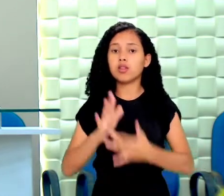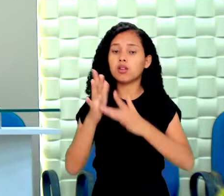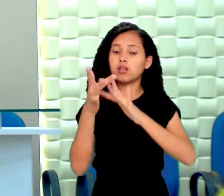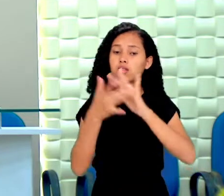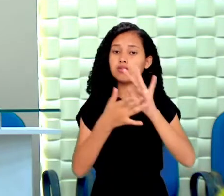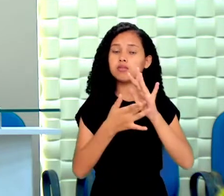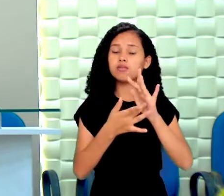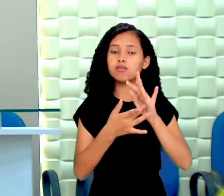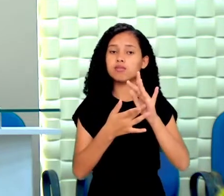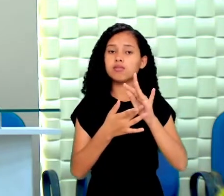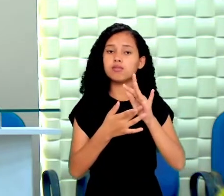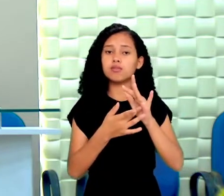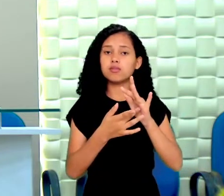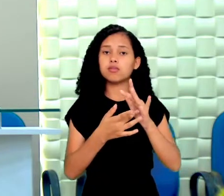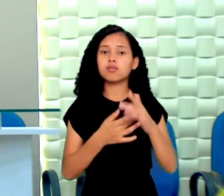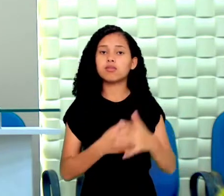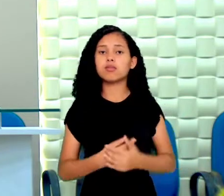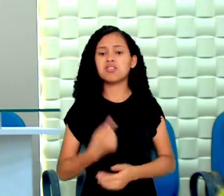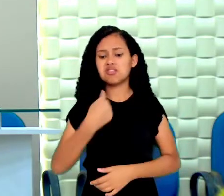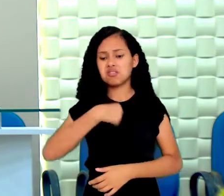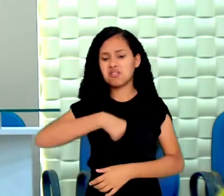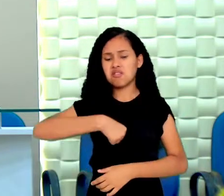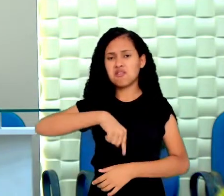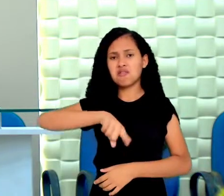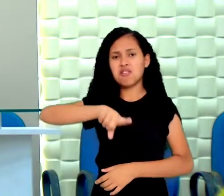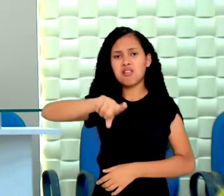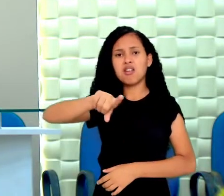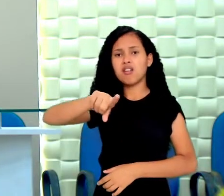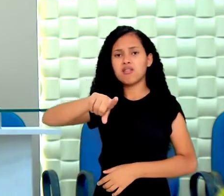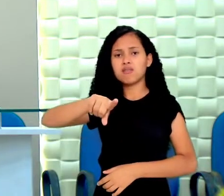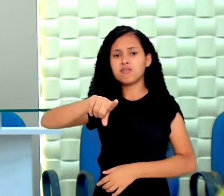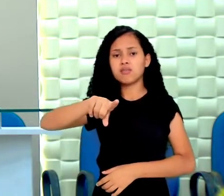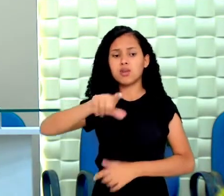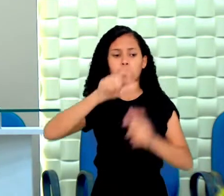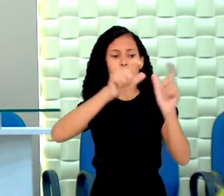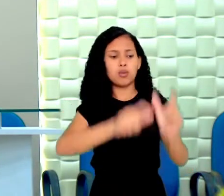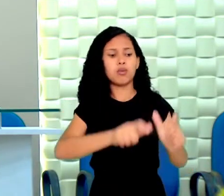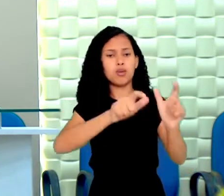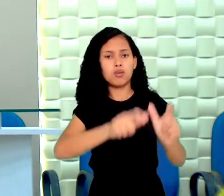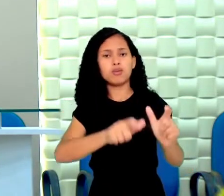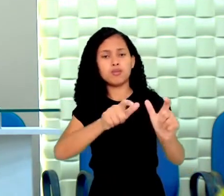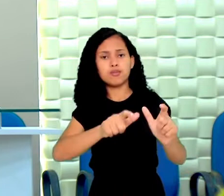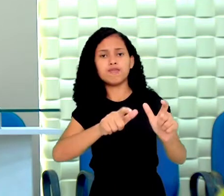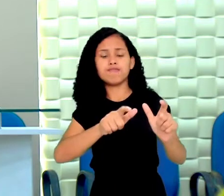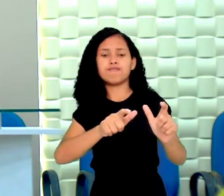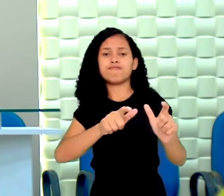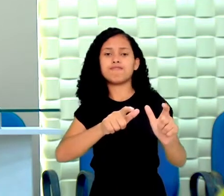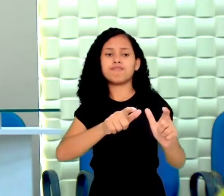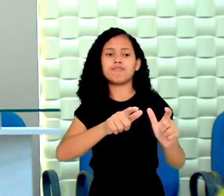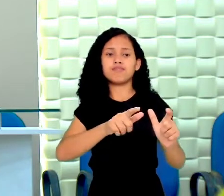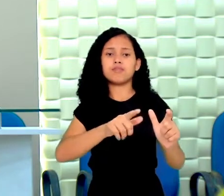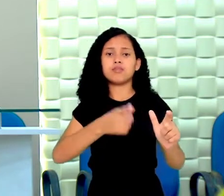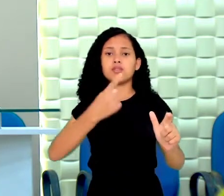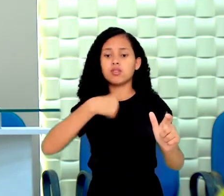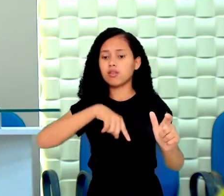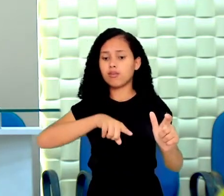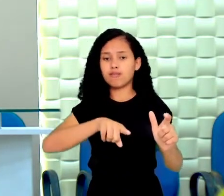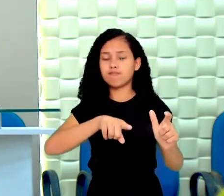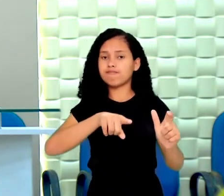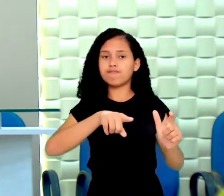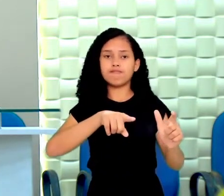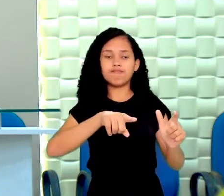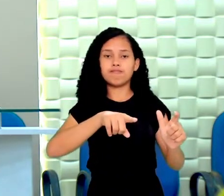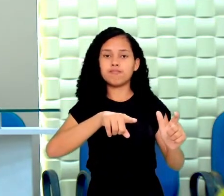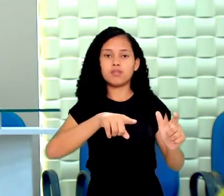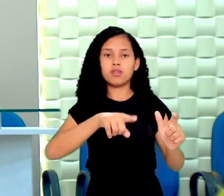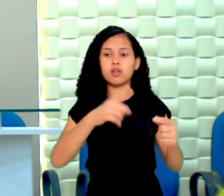Jesus não foi ao Calvário, não subiu ao Calvário. Jesus não